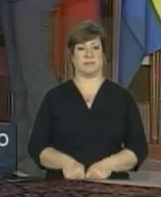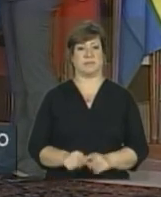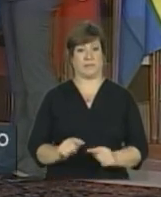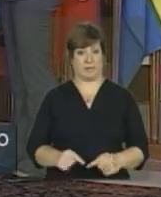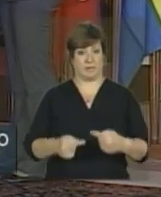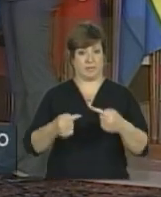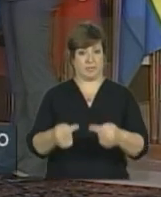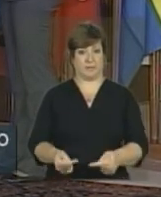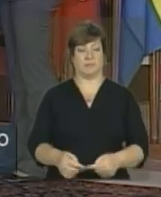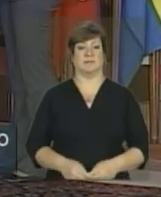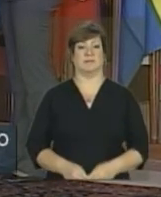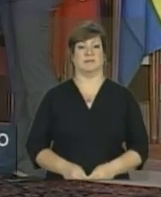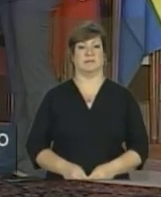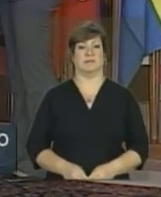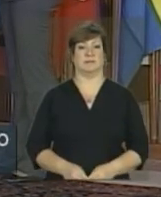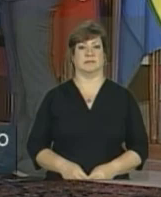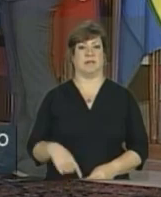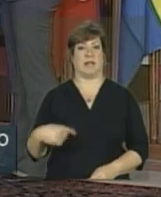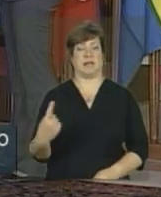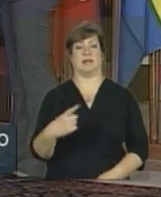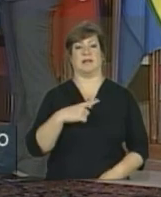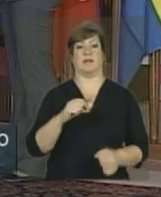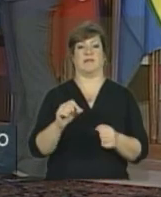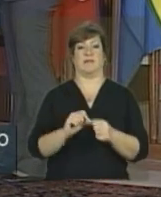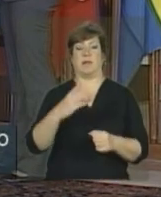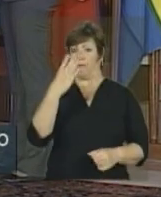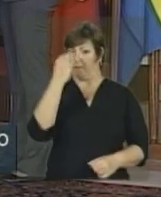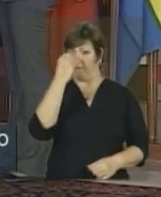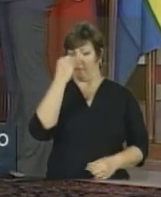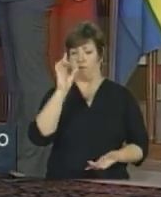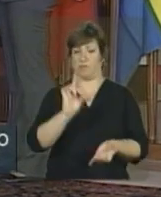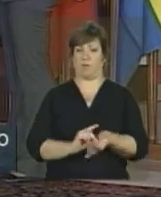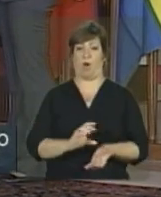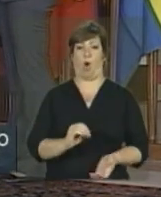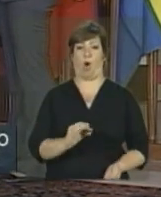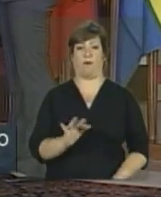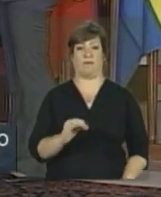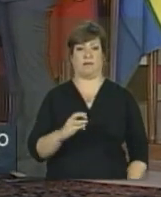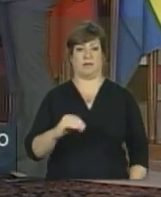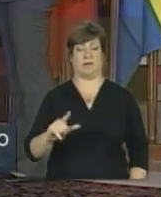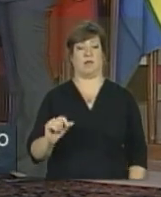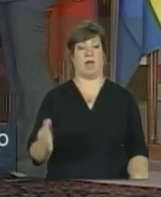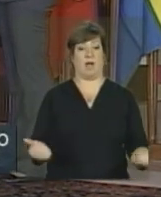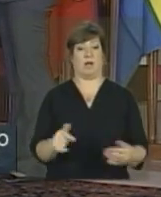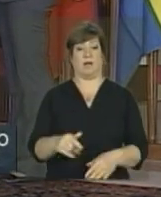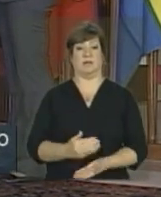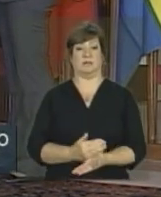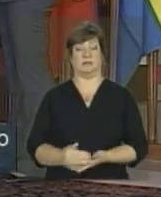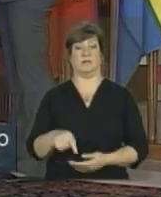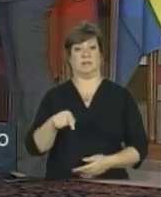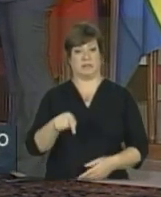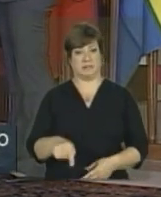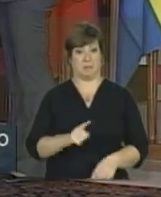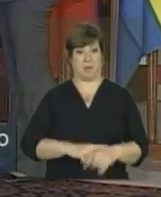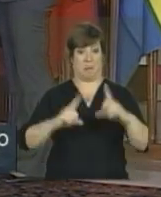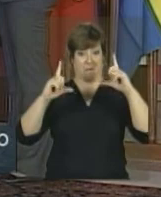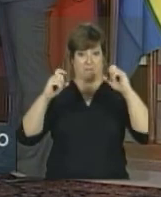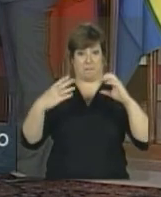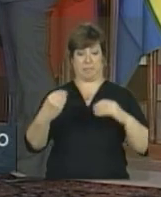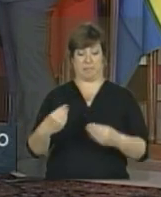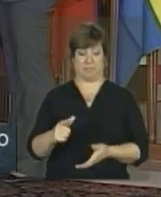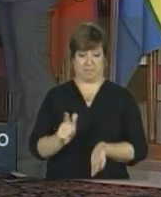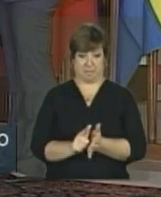E na sequência, eles tiram a foto oficial. A partir deste momento, o embaixador é